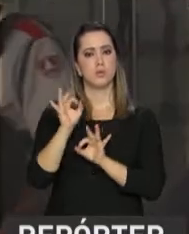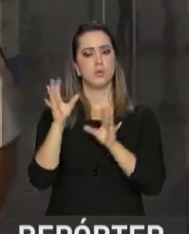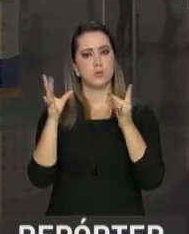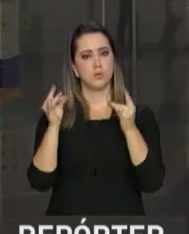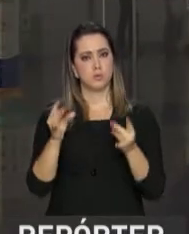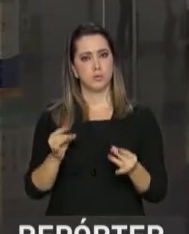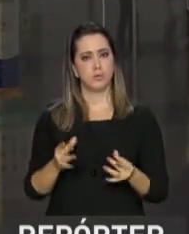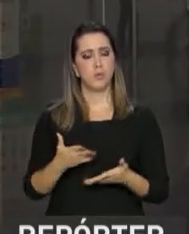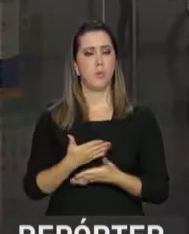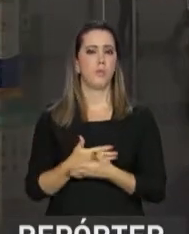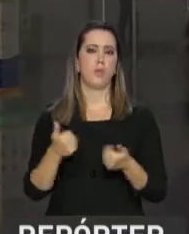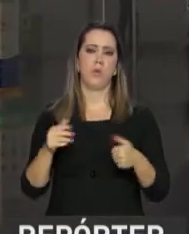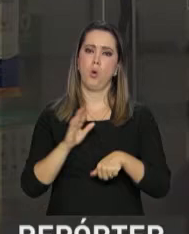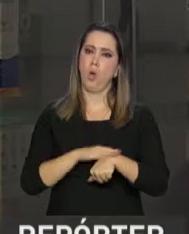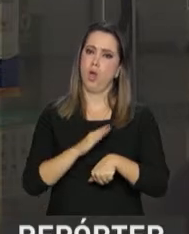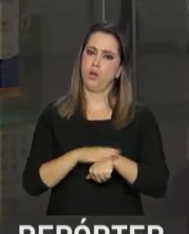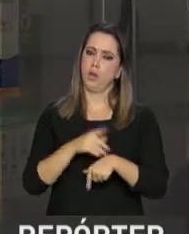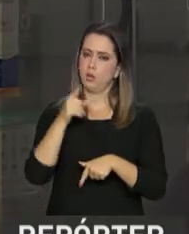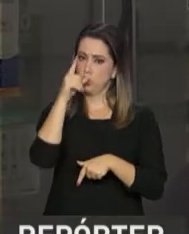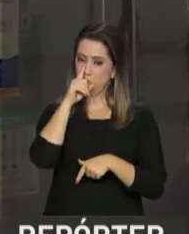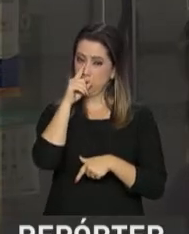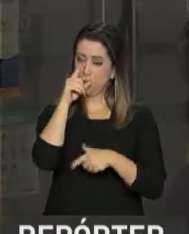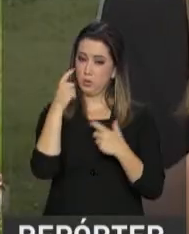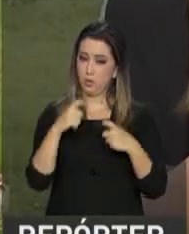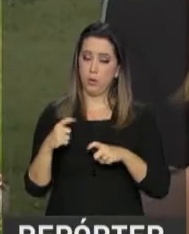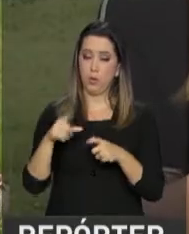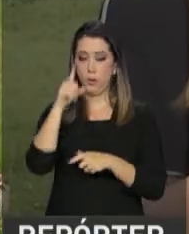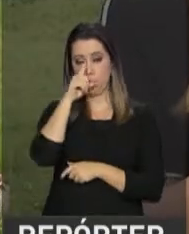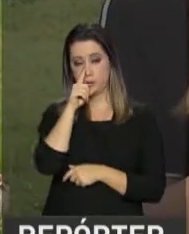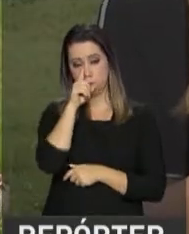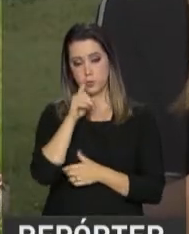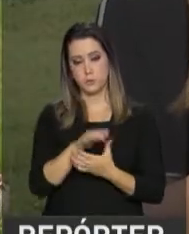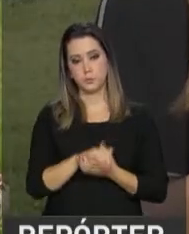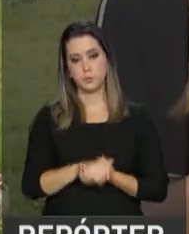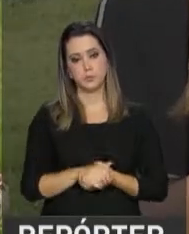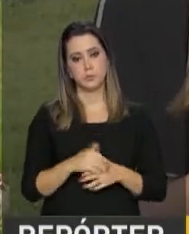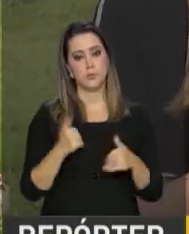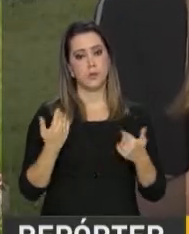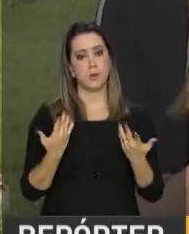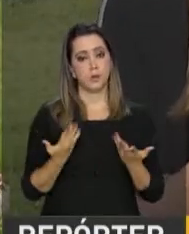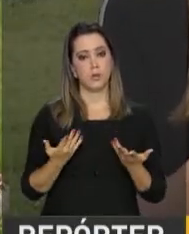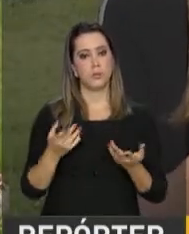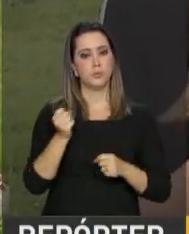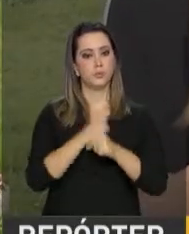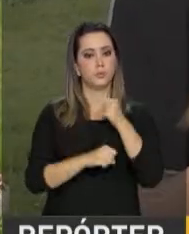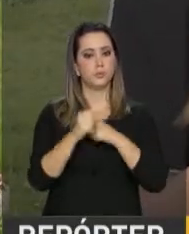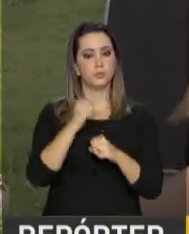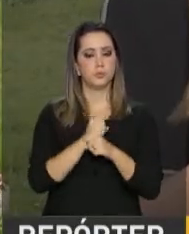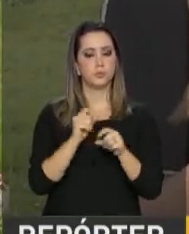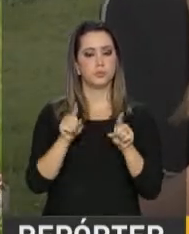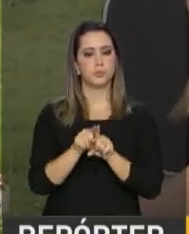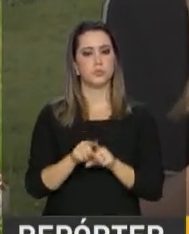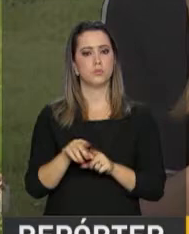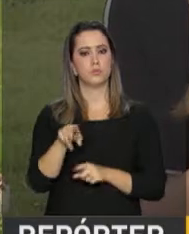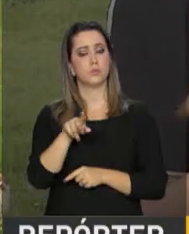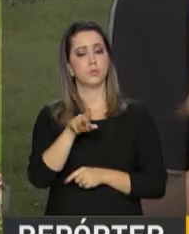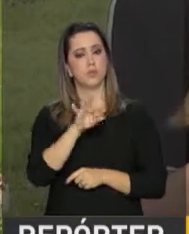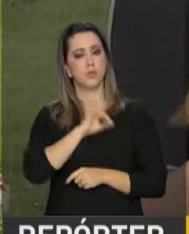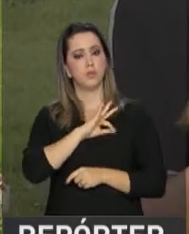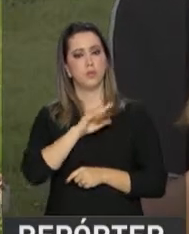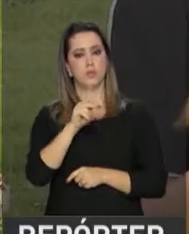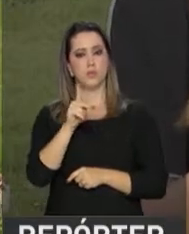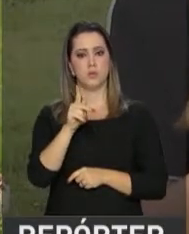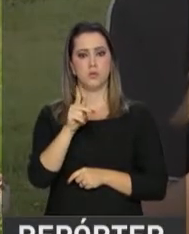para reforçar horários críticos e pontos críticos. Durante a Operação Carnaval do ano passado, a Polícia Rodoviária